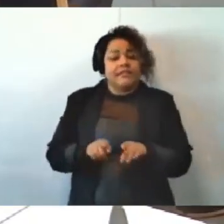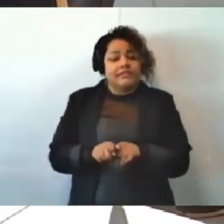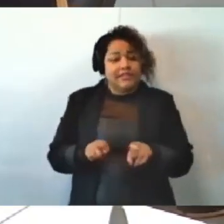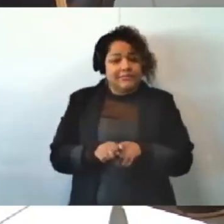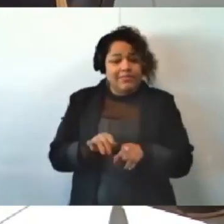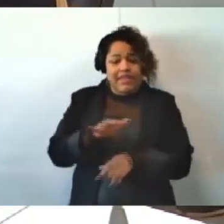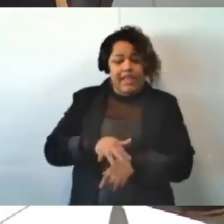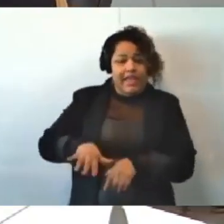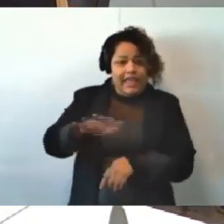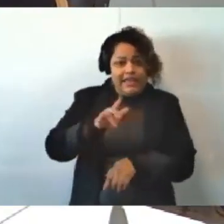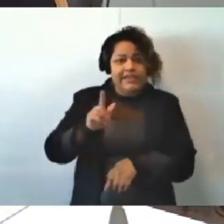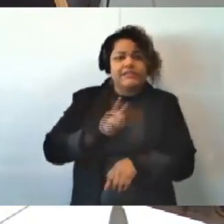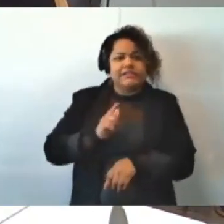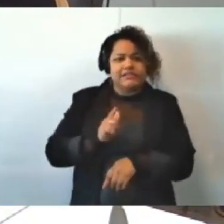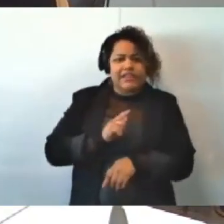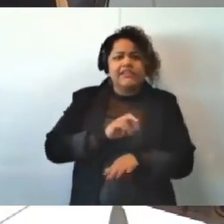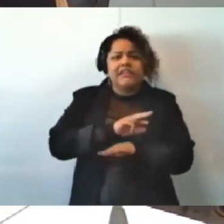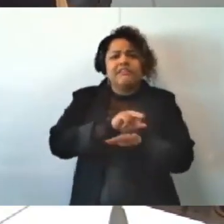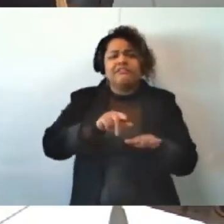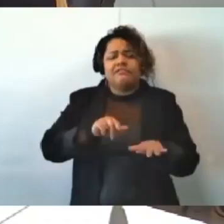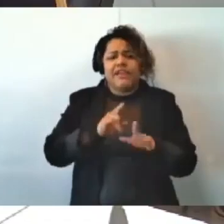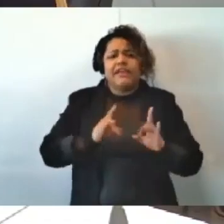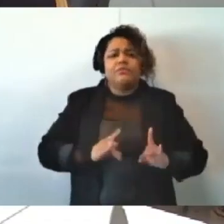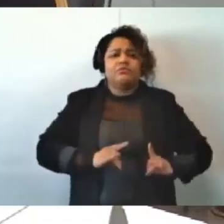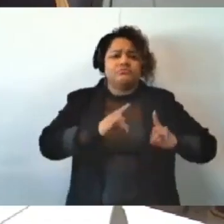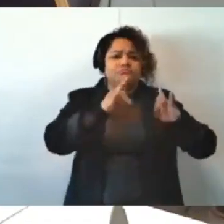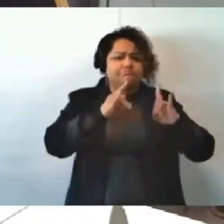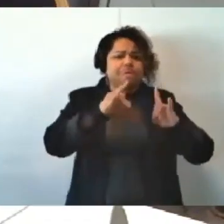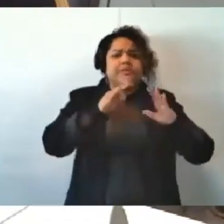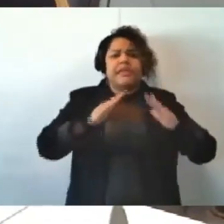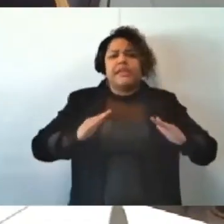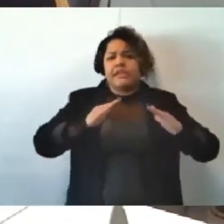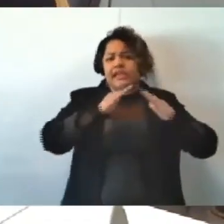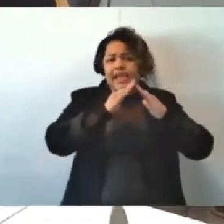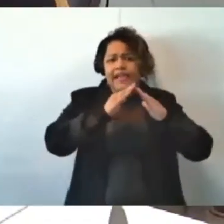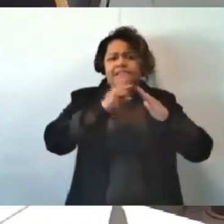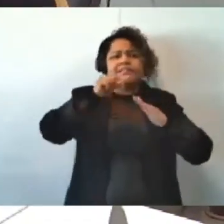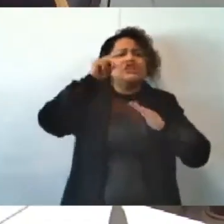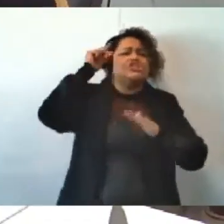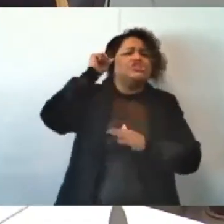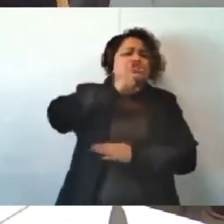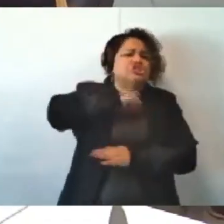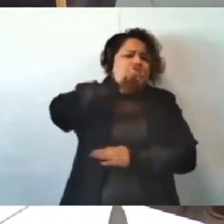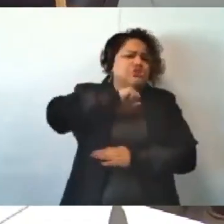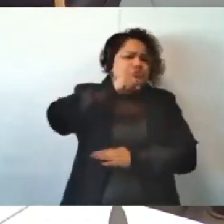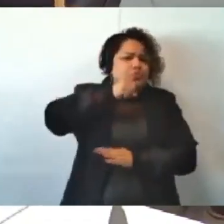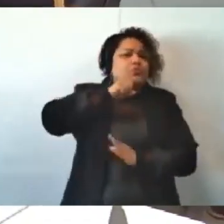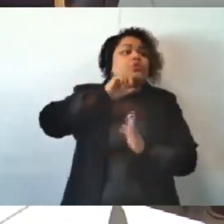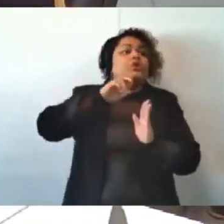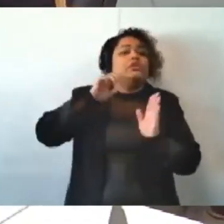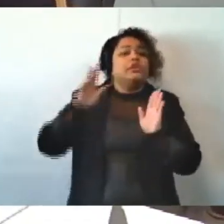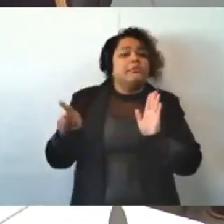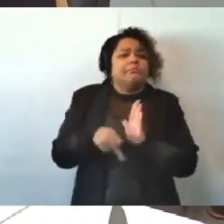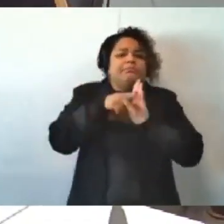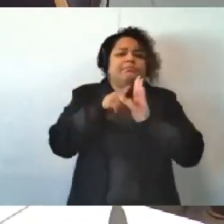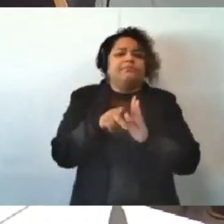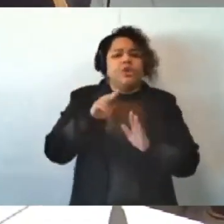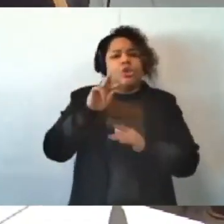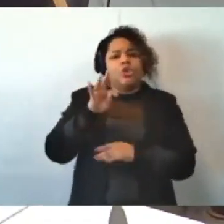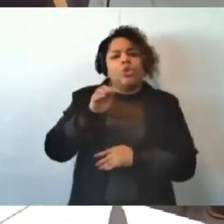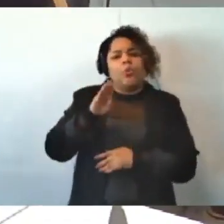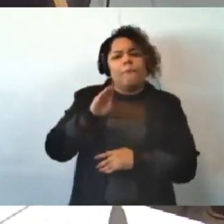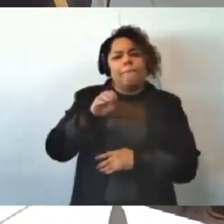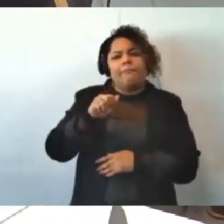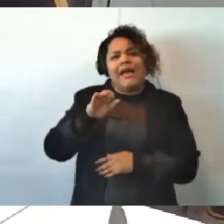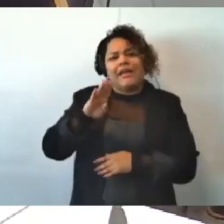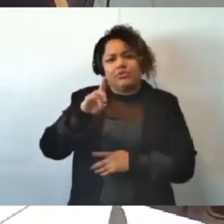pela prefeitura. Nós temos só no bairro Floresta 111 imóveis tombados, que já são sujeitas a inúmeras